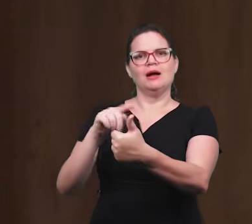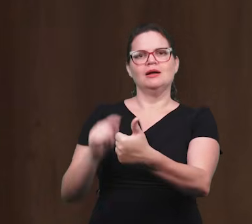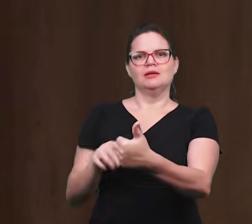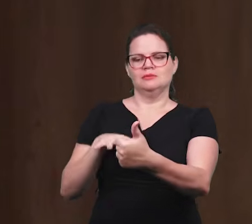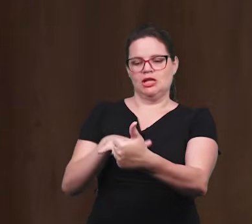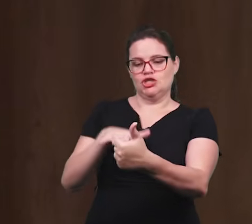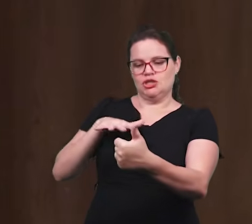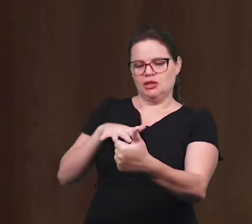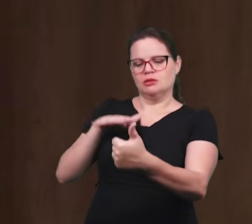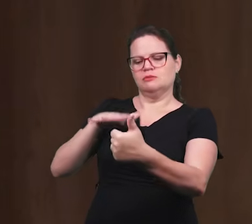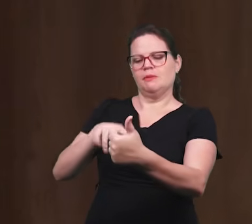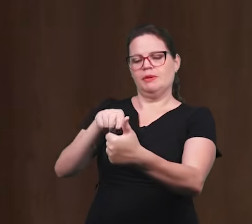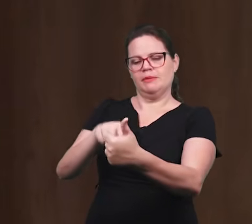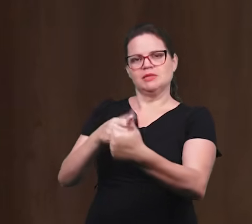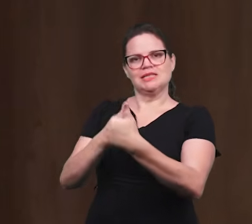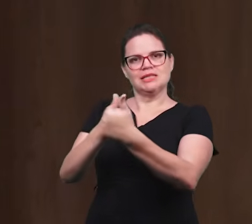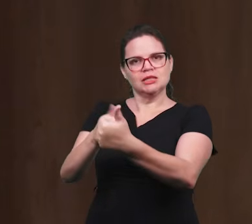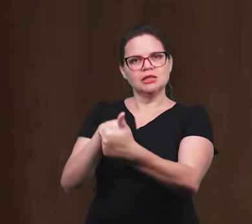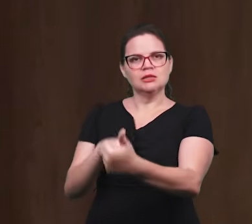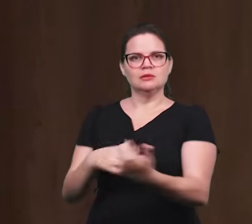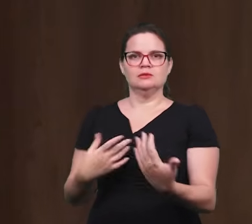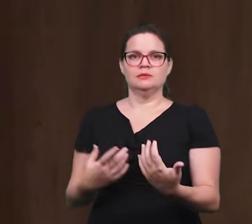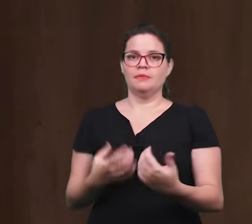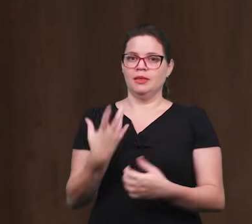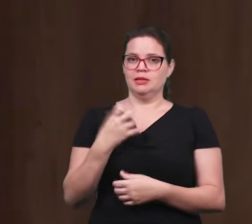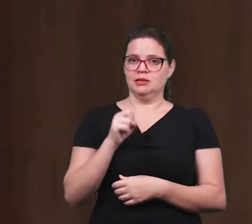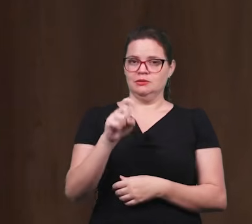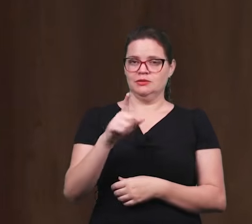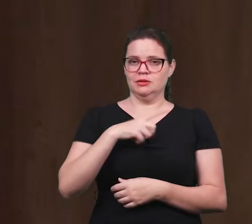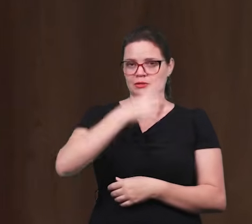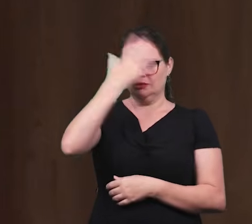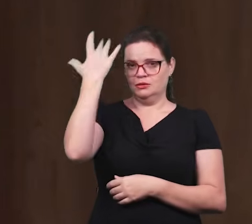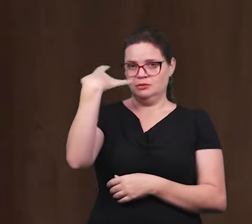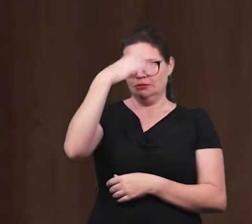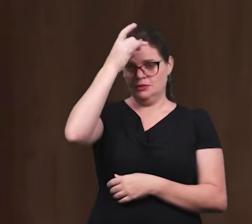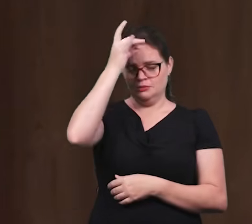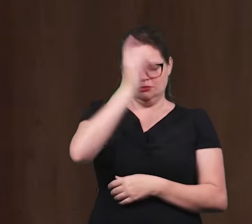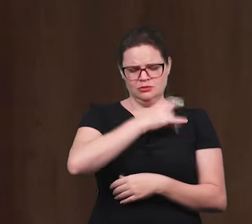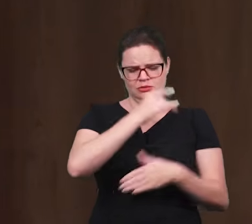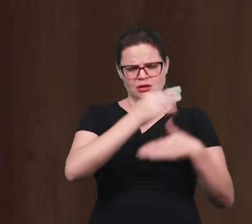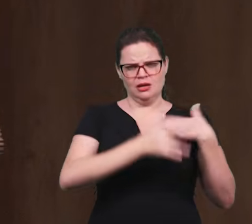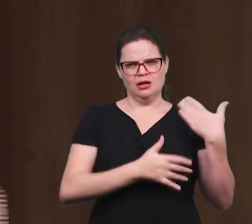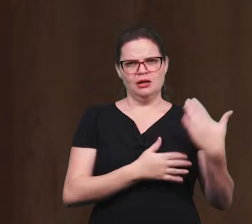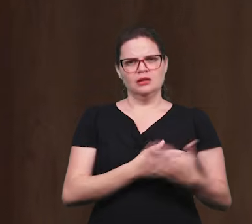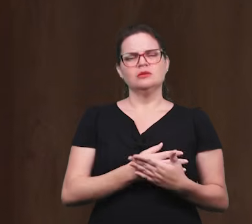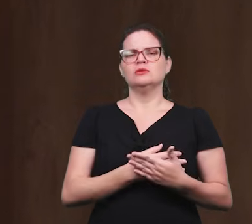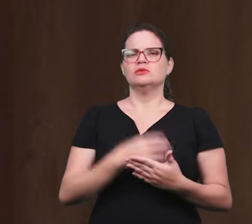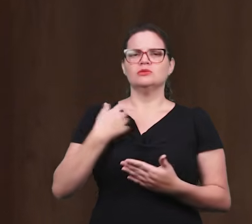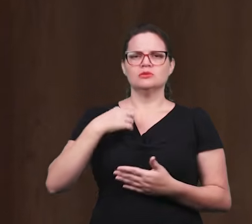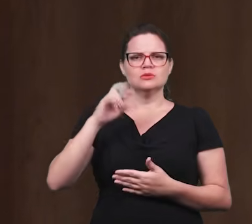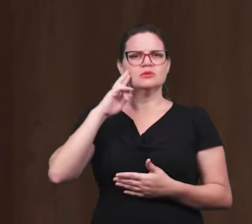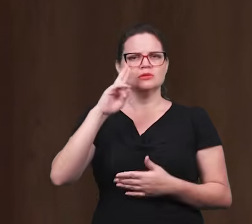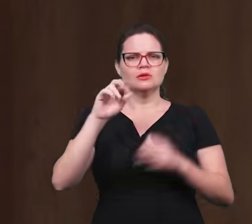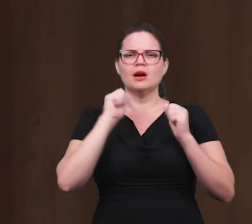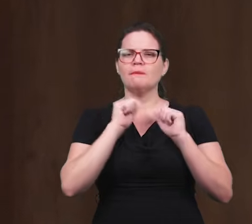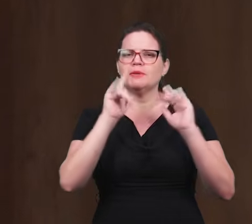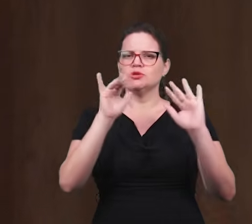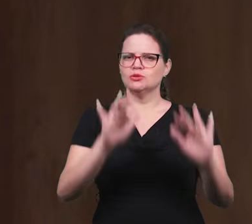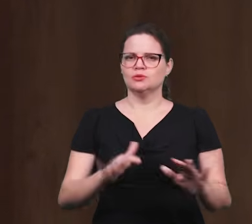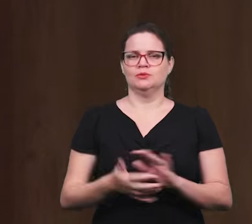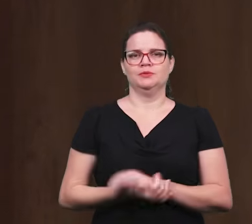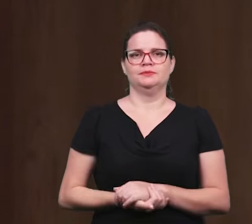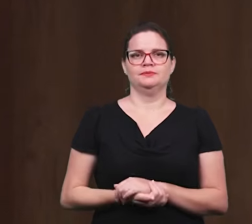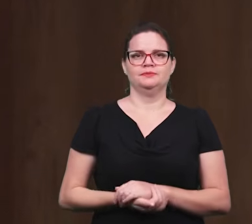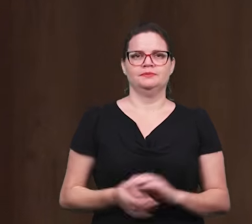Mantendo a distância, mas seguindo a arca. Quando você está cheio do Espírito Santo, quando você passa o Jordão, você honra a sua vida. Então, agora, o